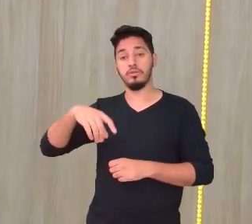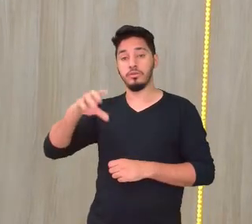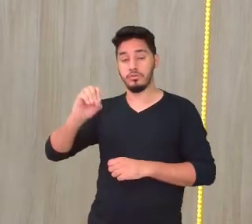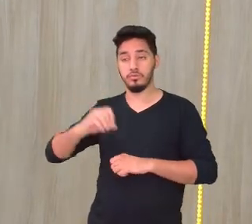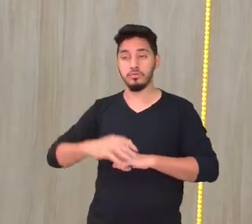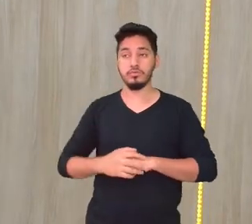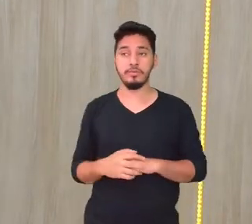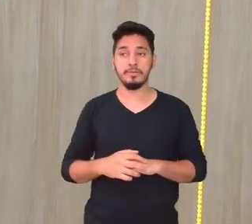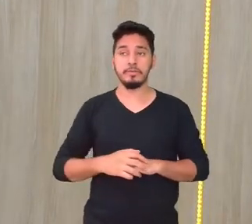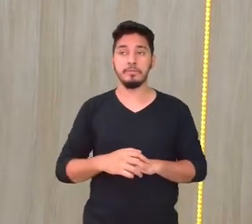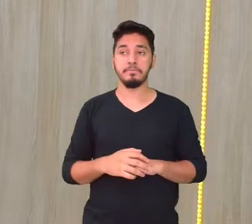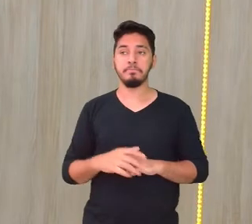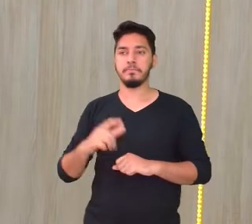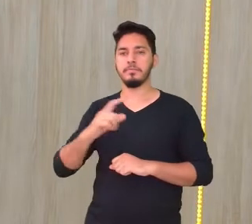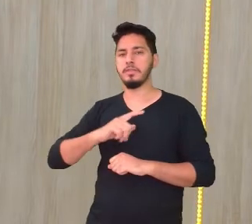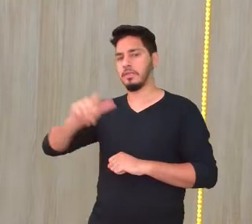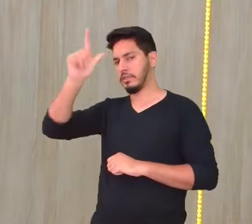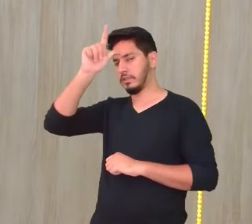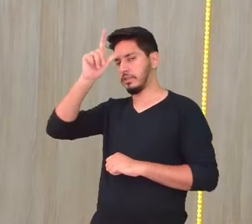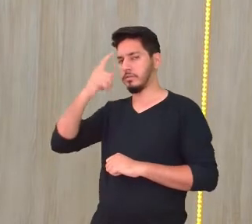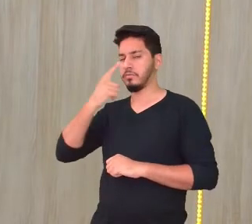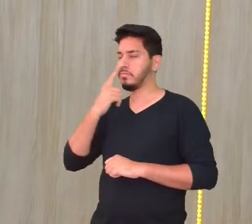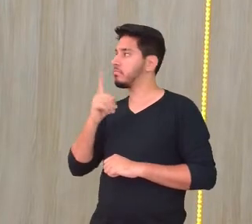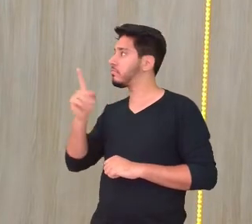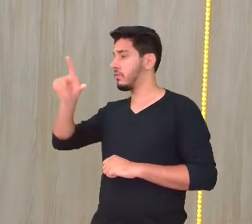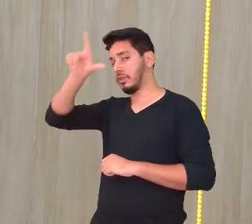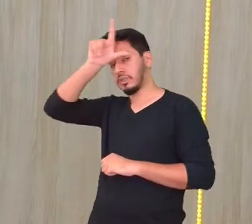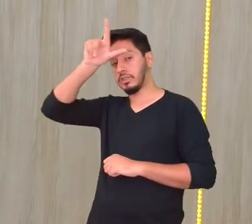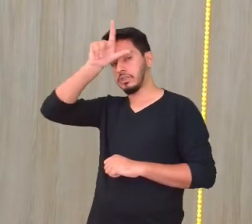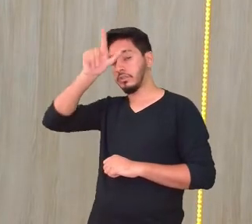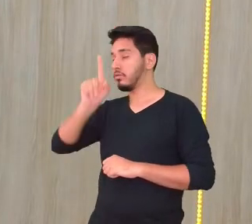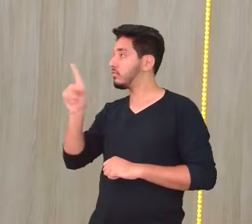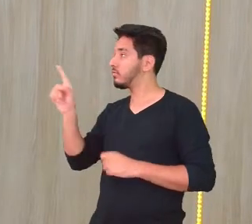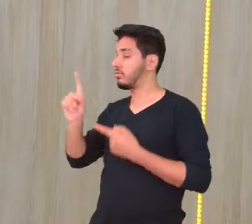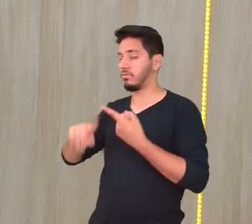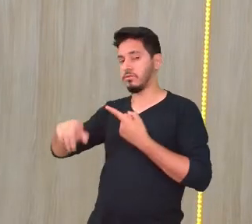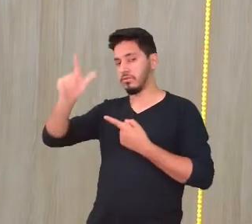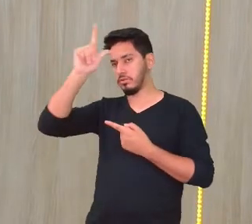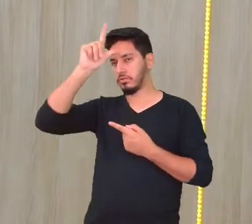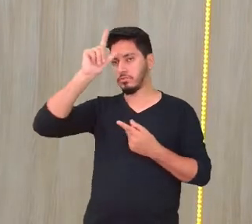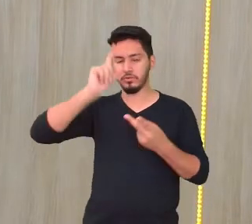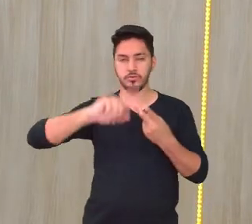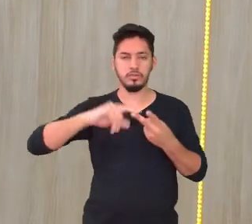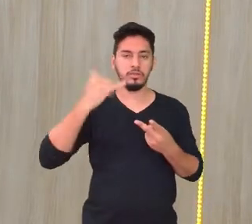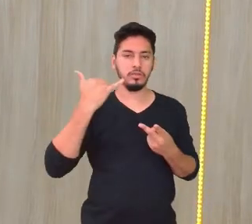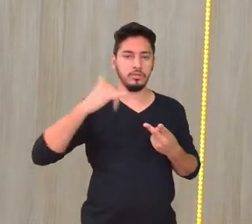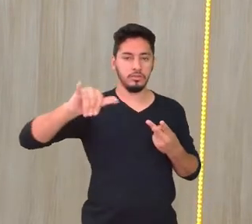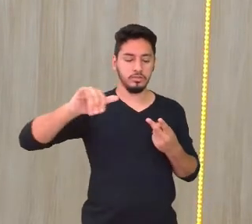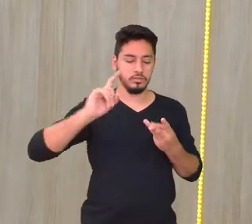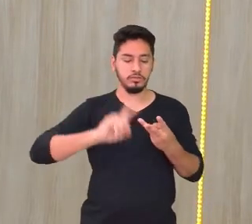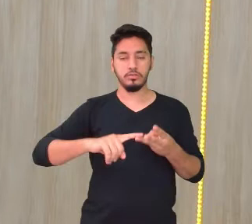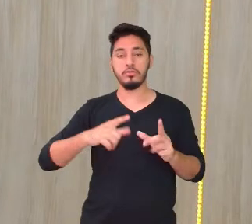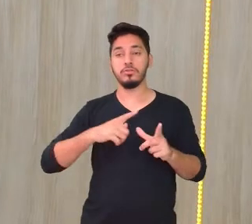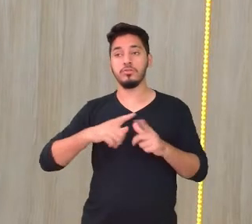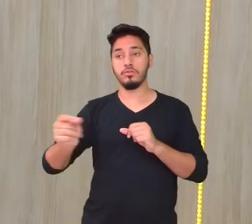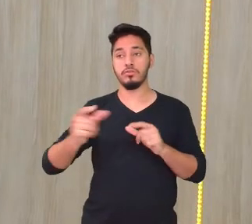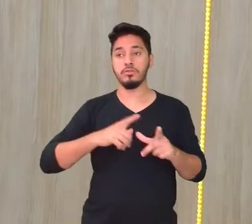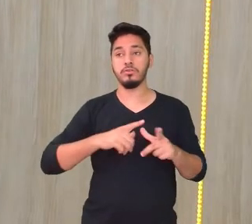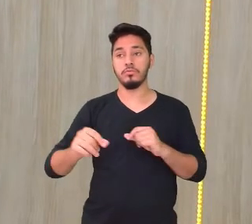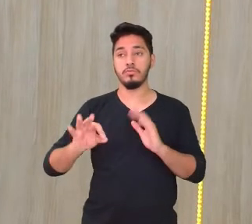Então aqui a gente tem líderes, ó, da Alemanha, né, da Itália, né, e do